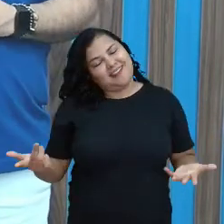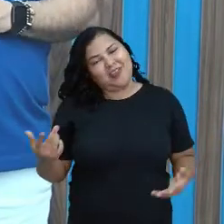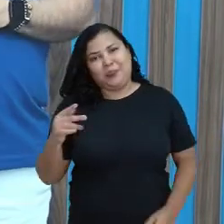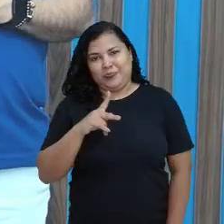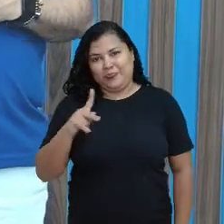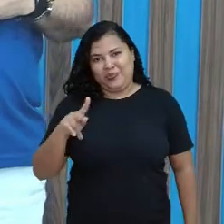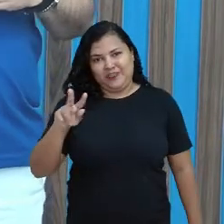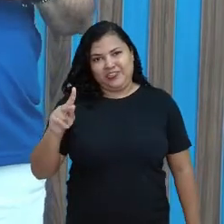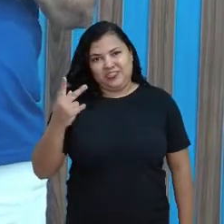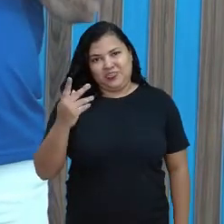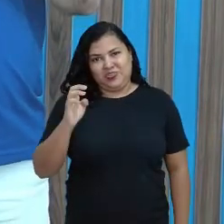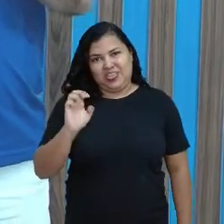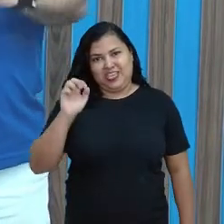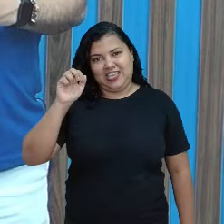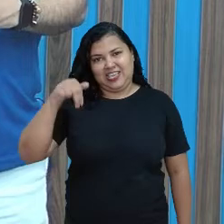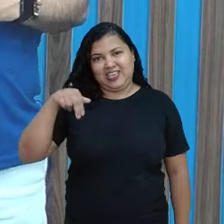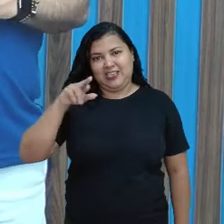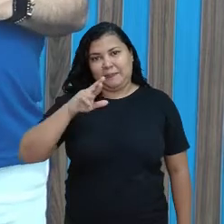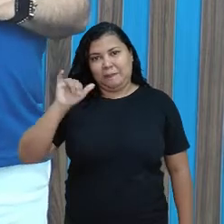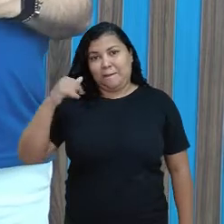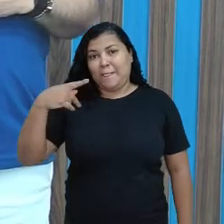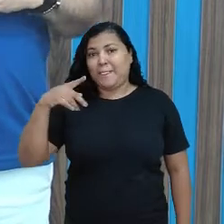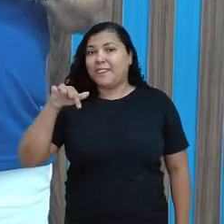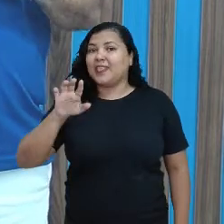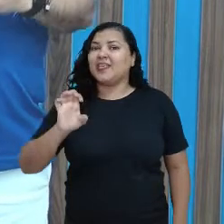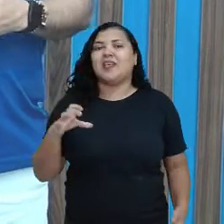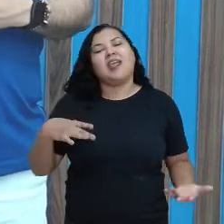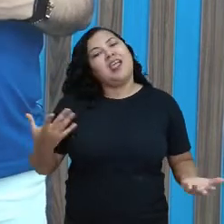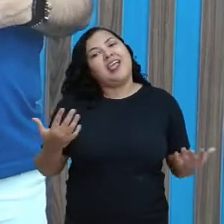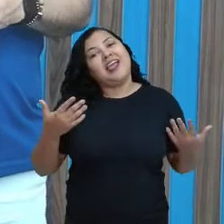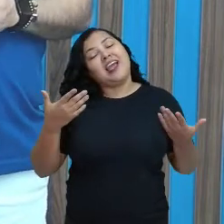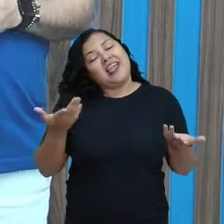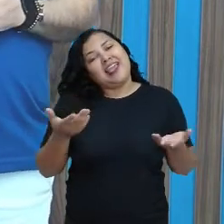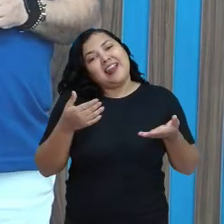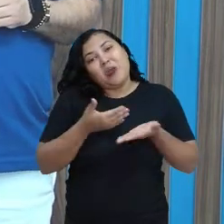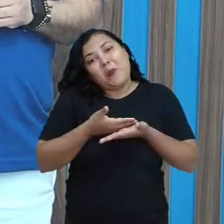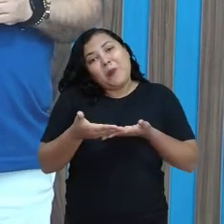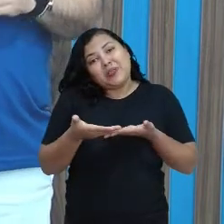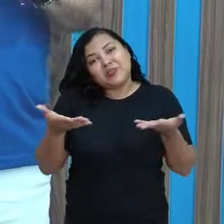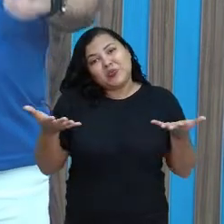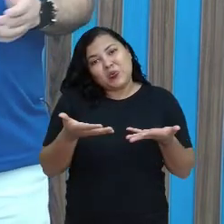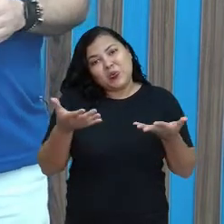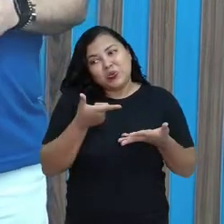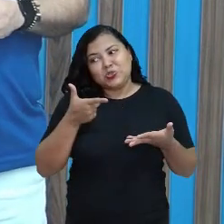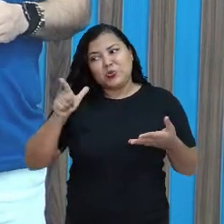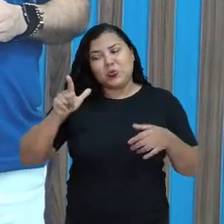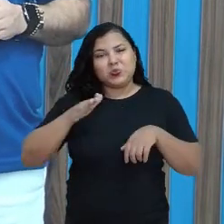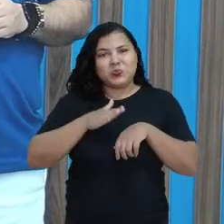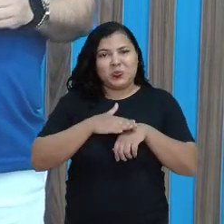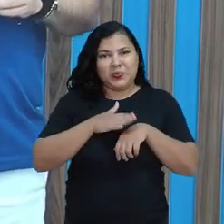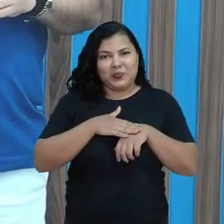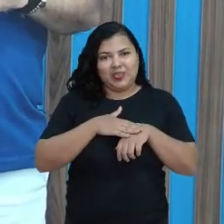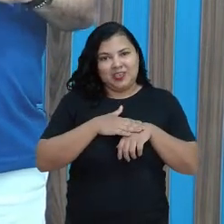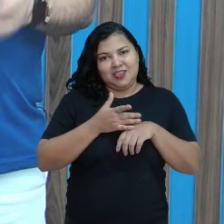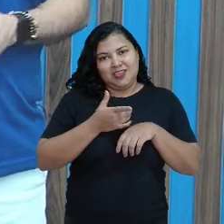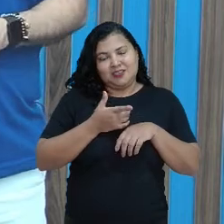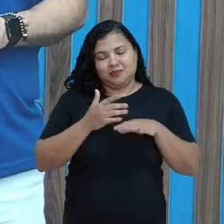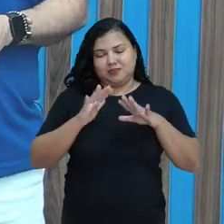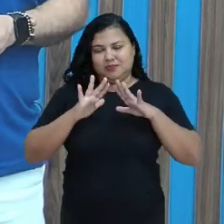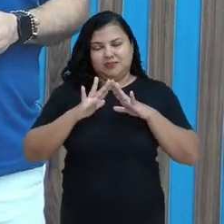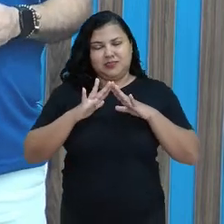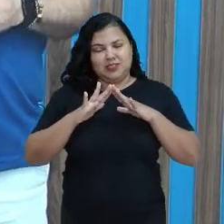hoje, né, ele está deixando aqui momentaneamente, né, a gente acredita, a escola para